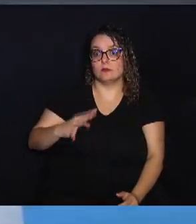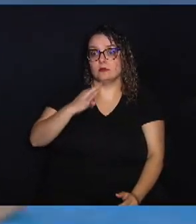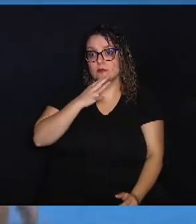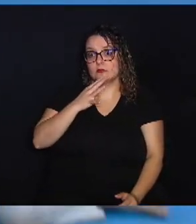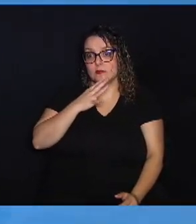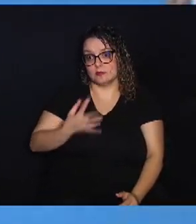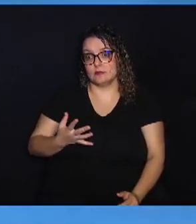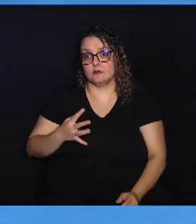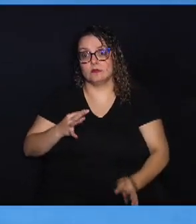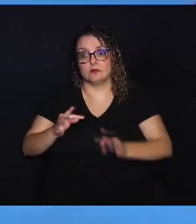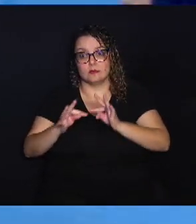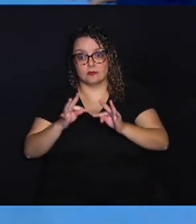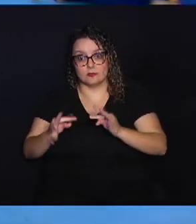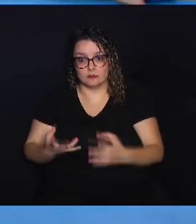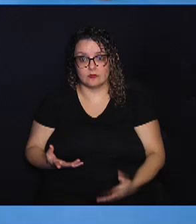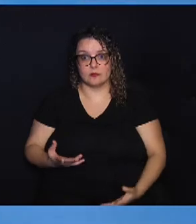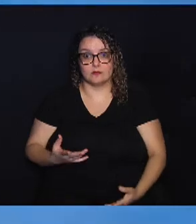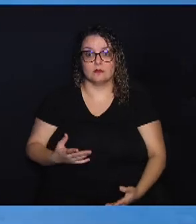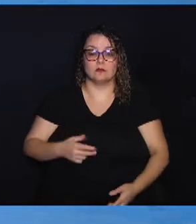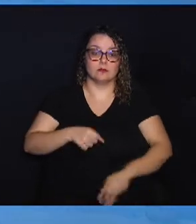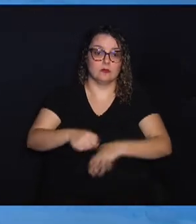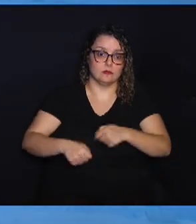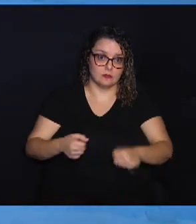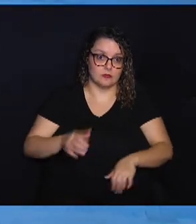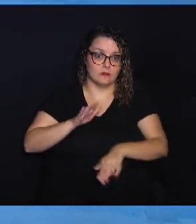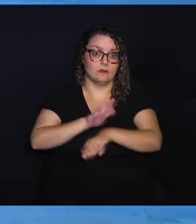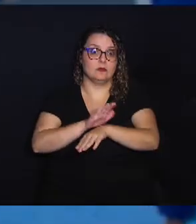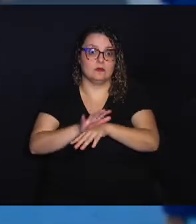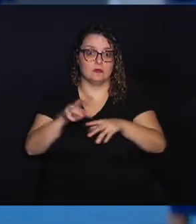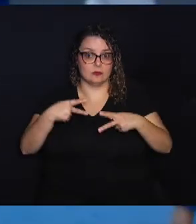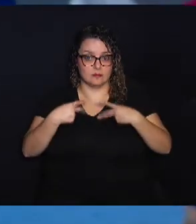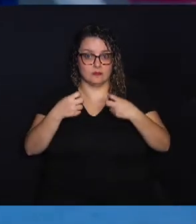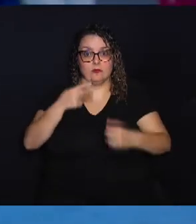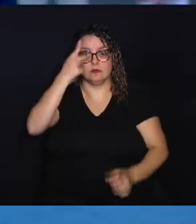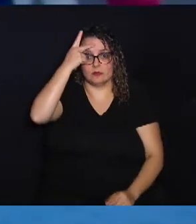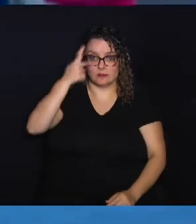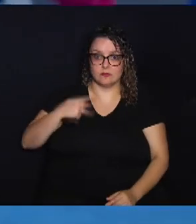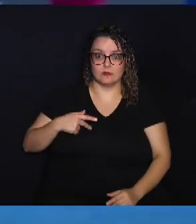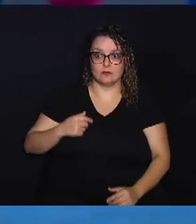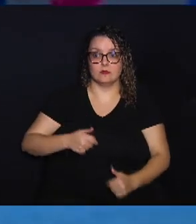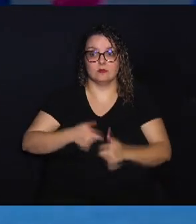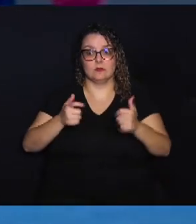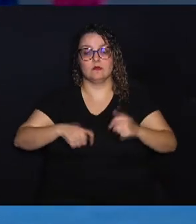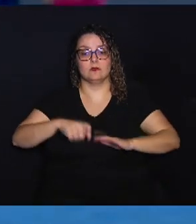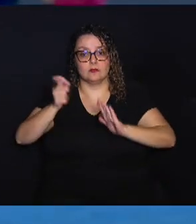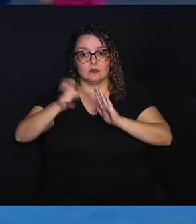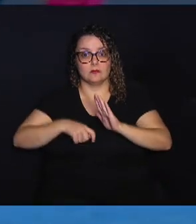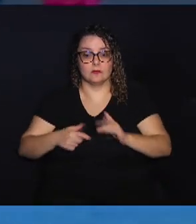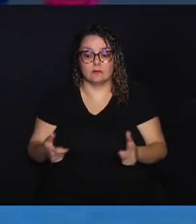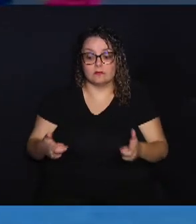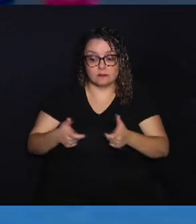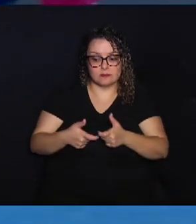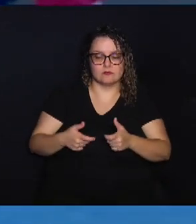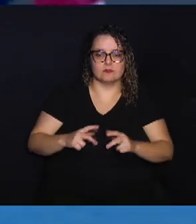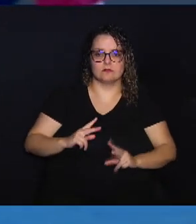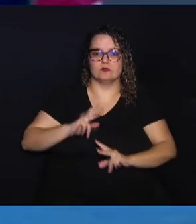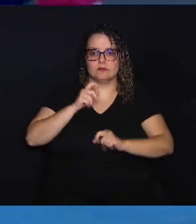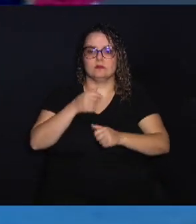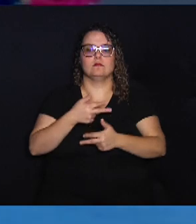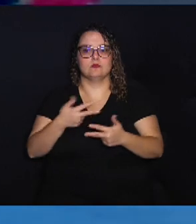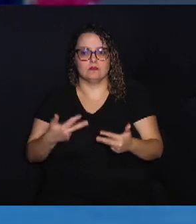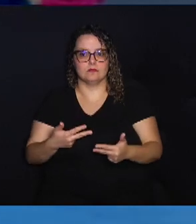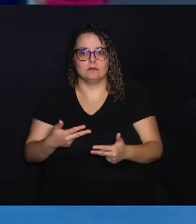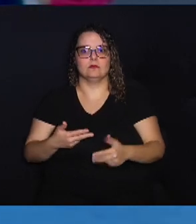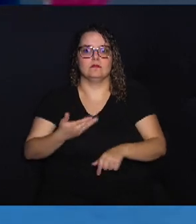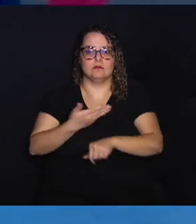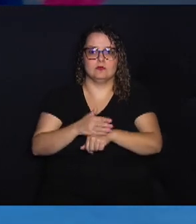as técnicas do judô, porque ajuda nesse autoconhecimento, né? Máximo de eficiência com o mínimo de esforço. Então, é uma coisa que a gente pratica aqui